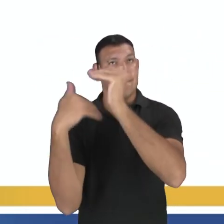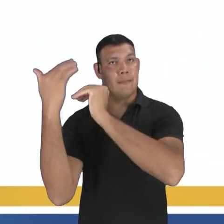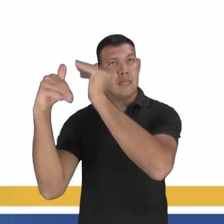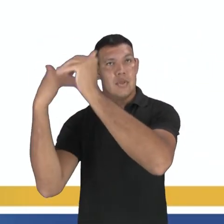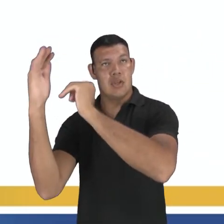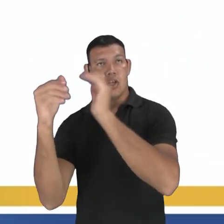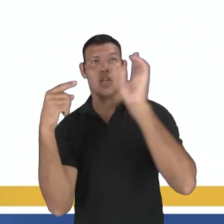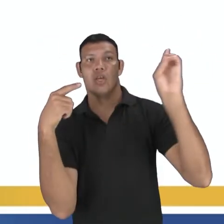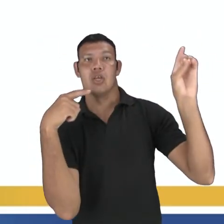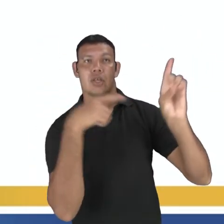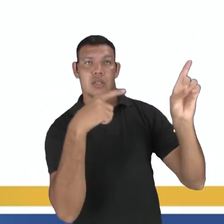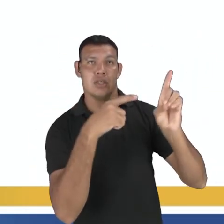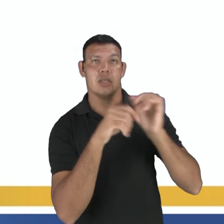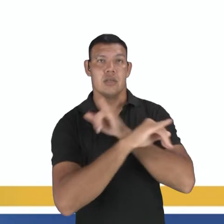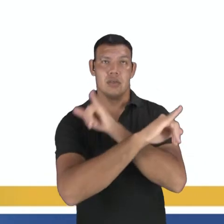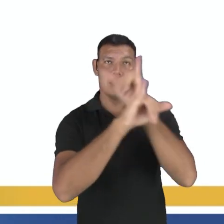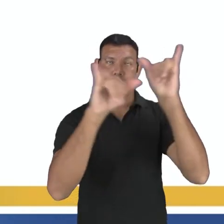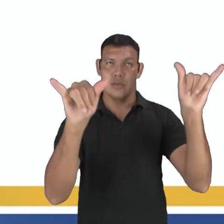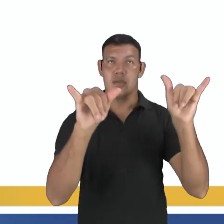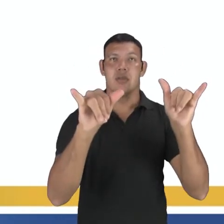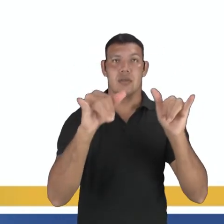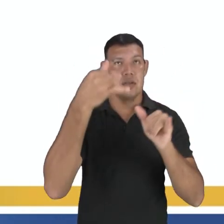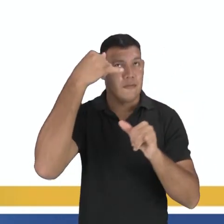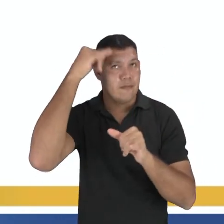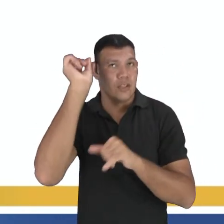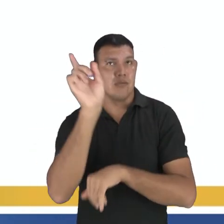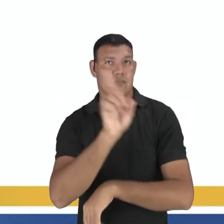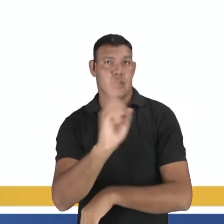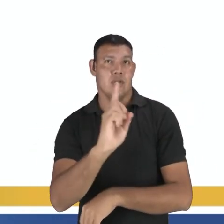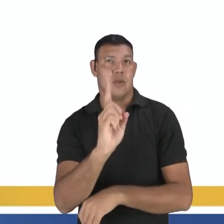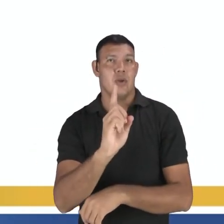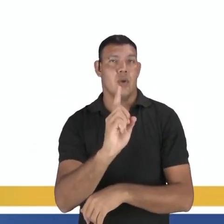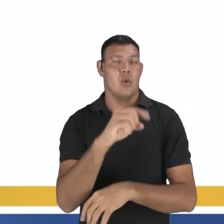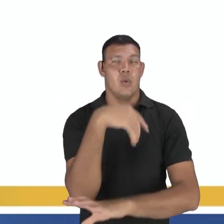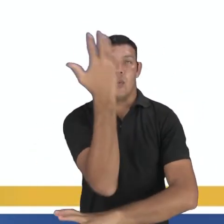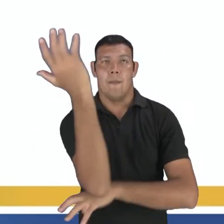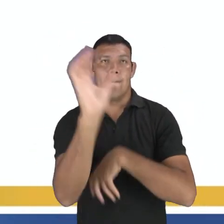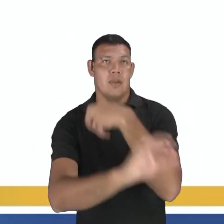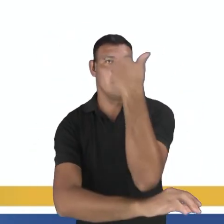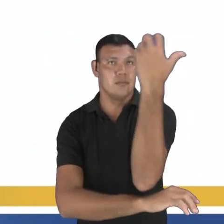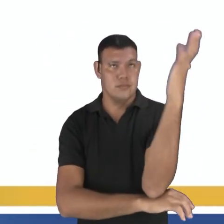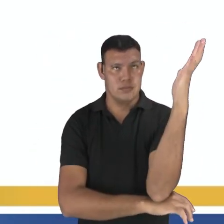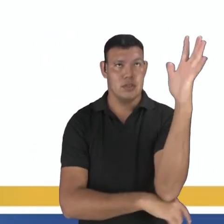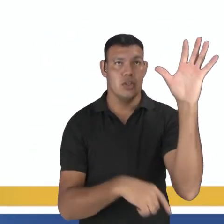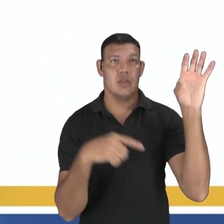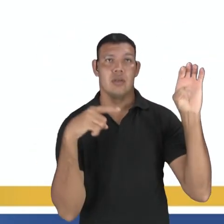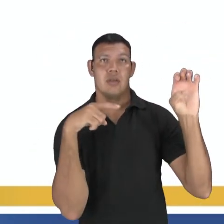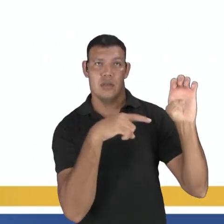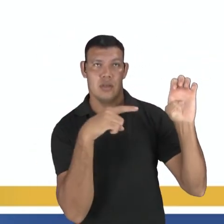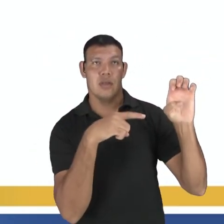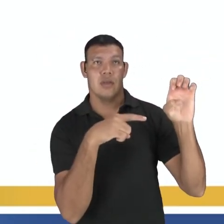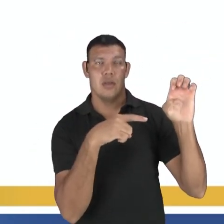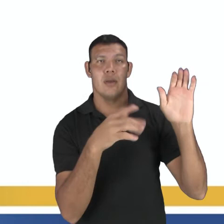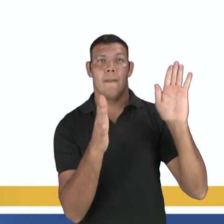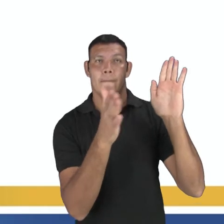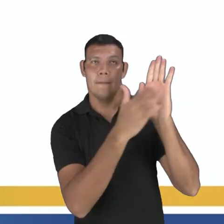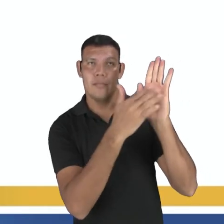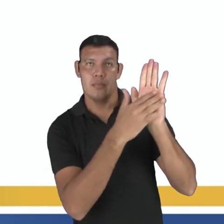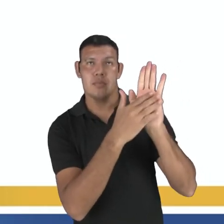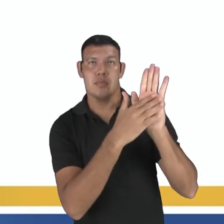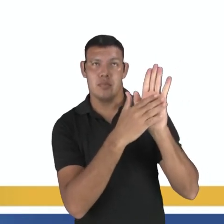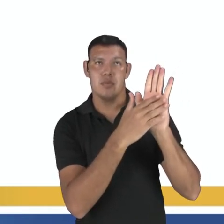insustentável situação do meio ambiente. Ou E. Propor a conciliação do desenvolvimento com o